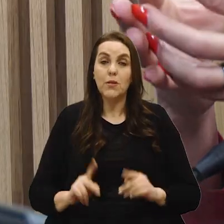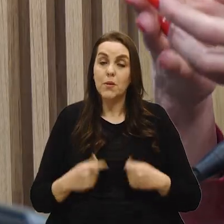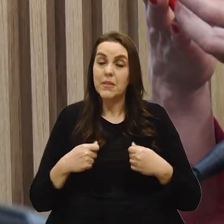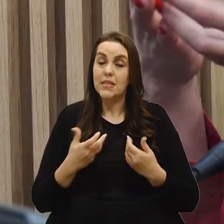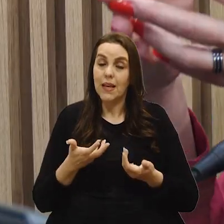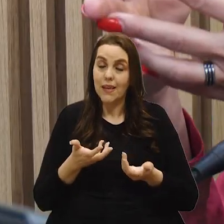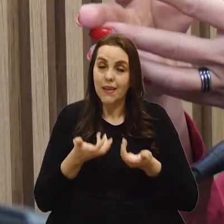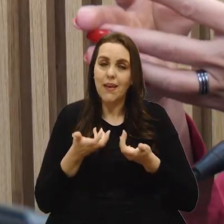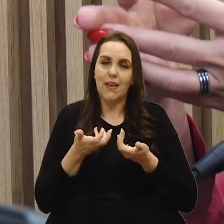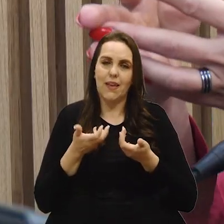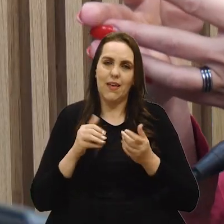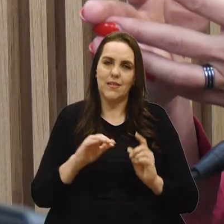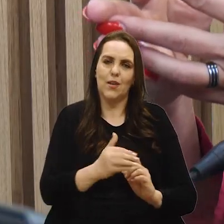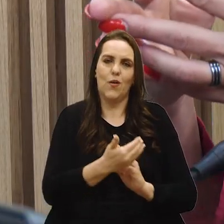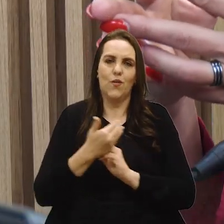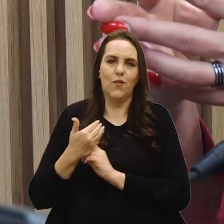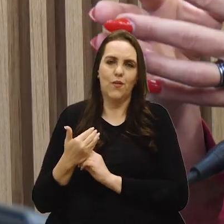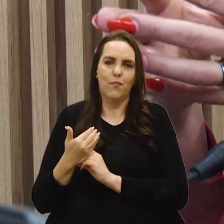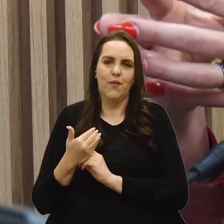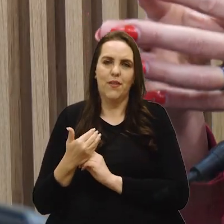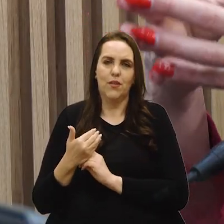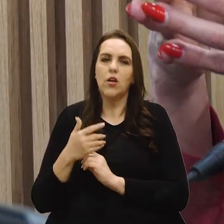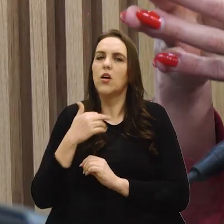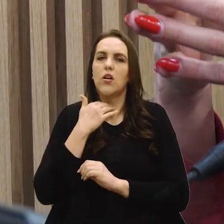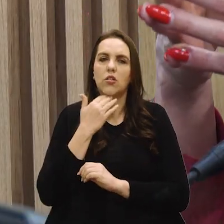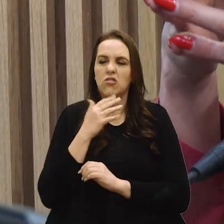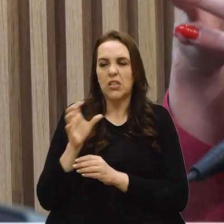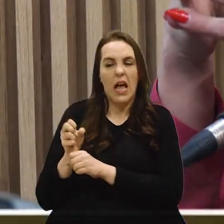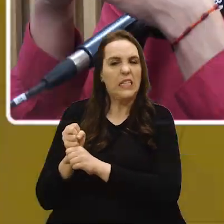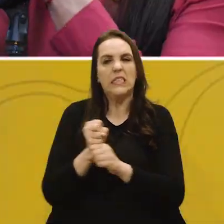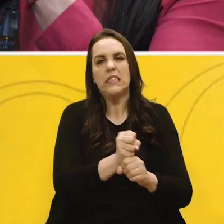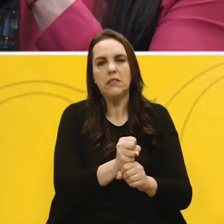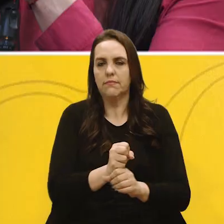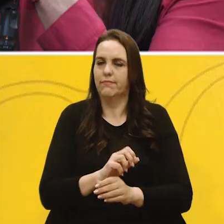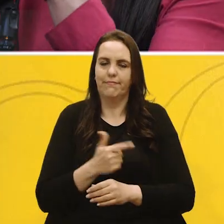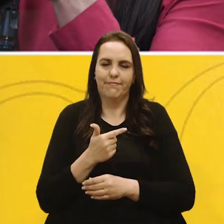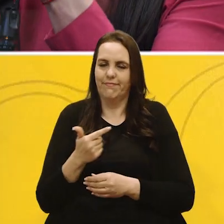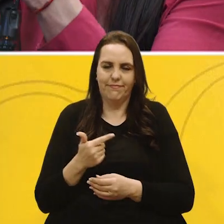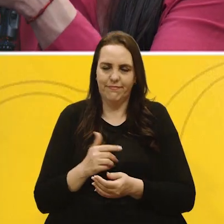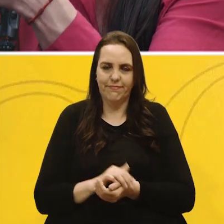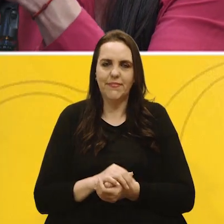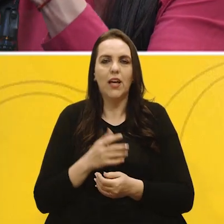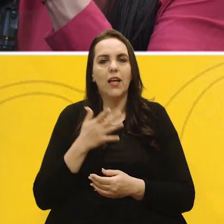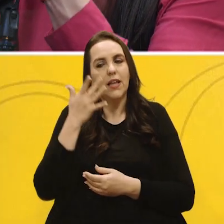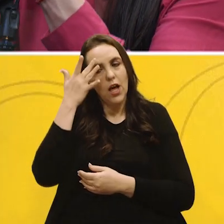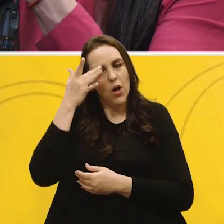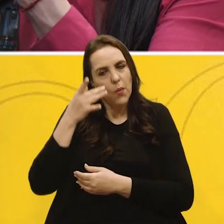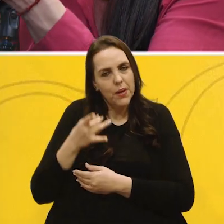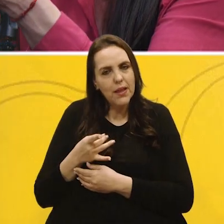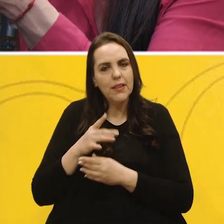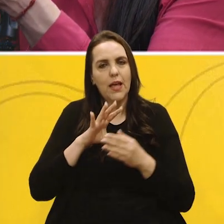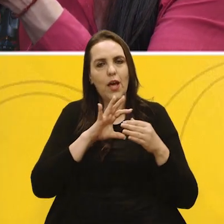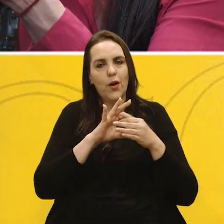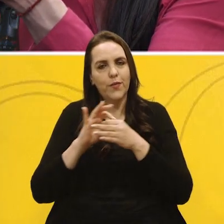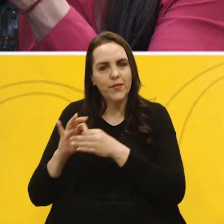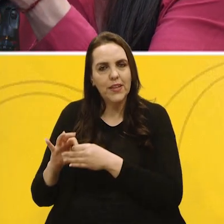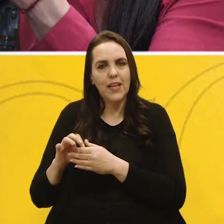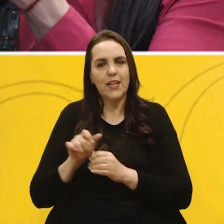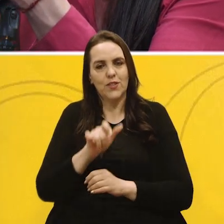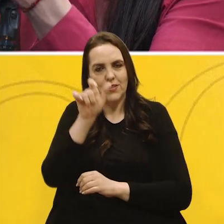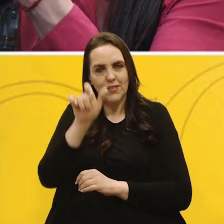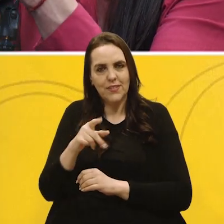a pessoa tem que querer o acolhimento. Então, ninguém leva as pessoas à força. Então, a gente tenta entender o contexto